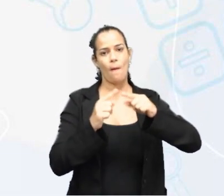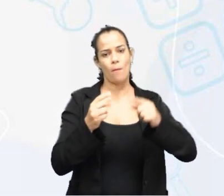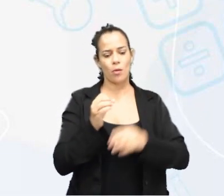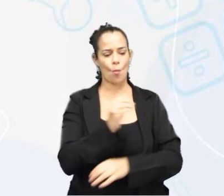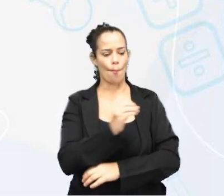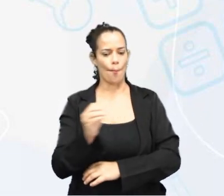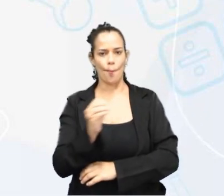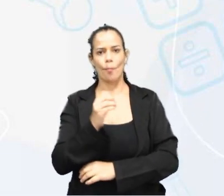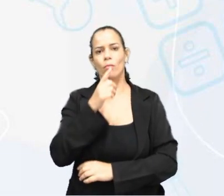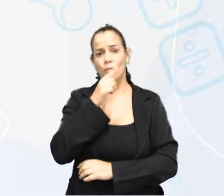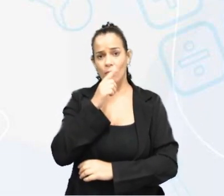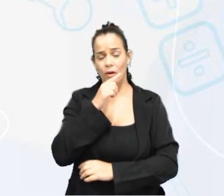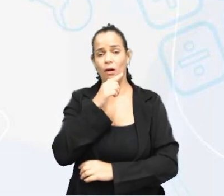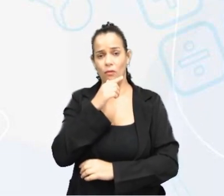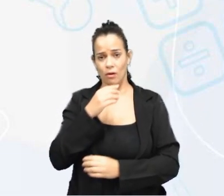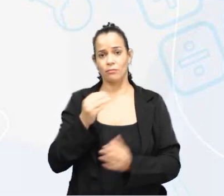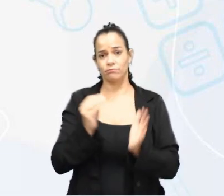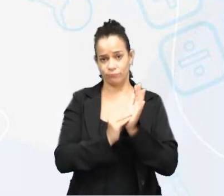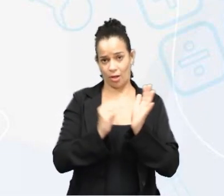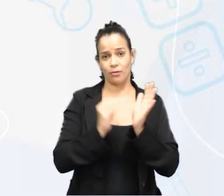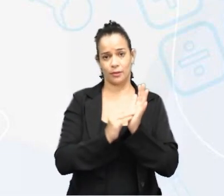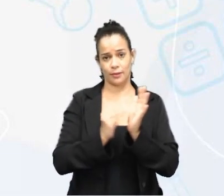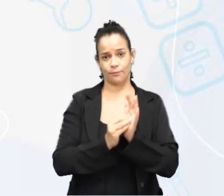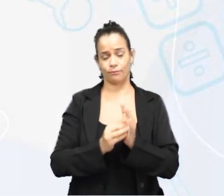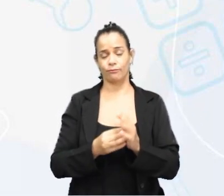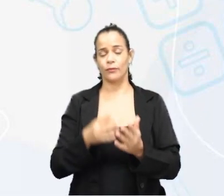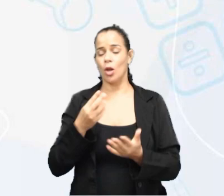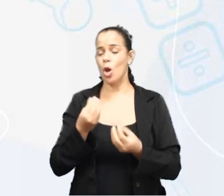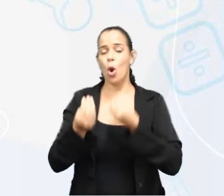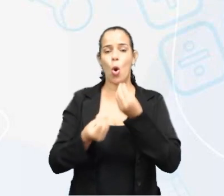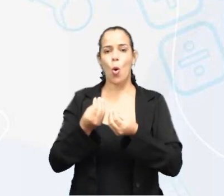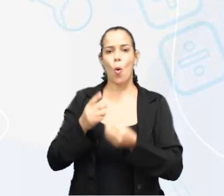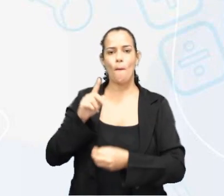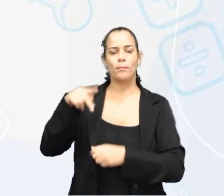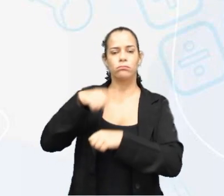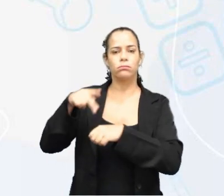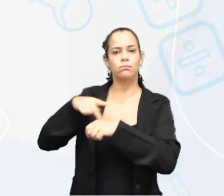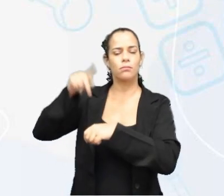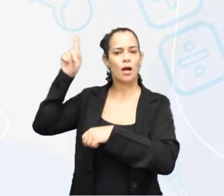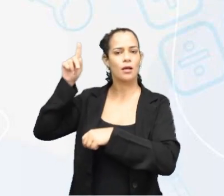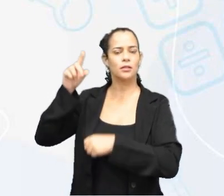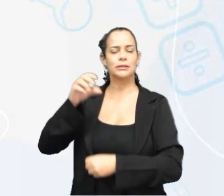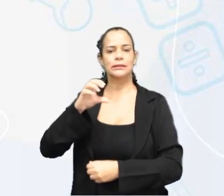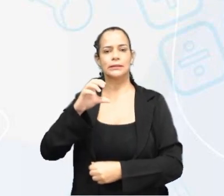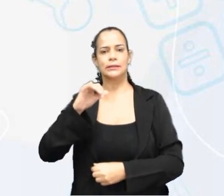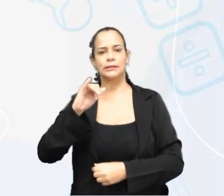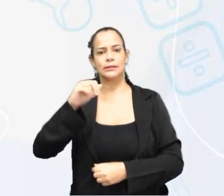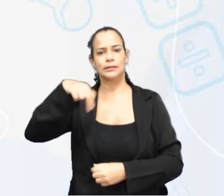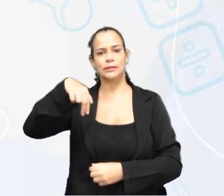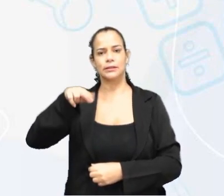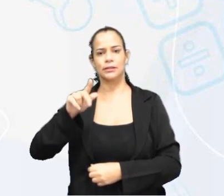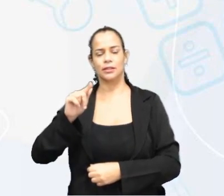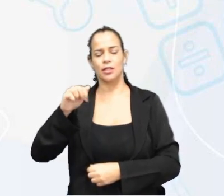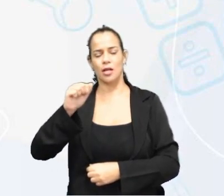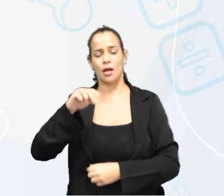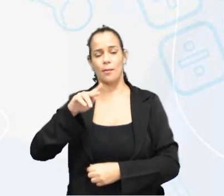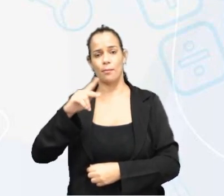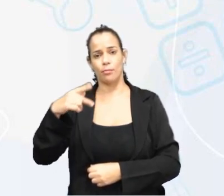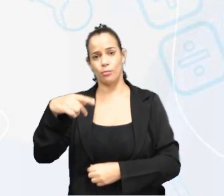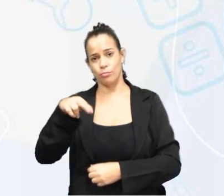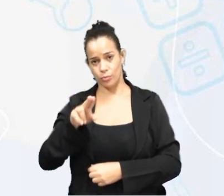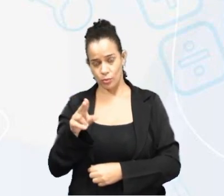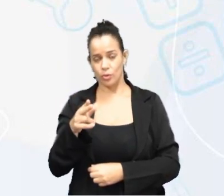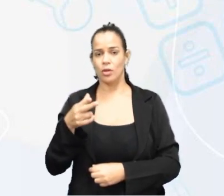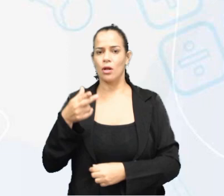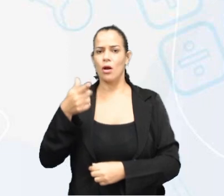escassez. Veja como Singapura, que não tem uma gota de água natural, conseguiu resolver o problema da escassez